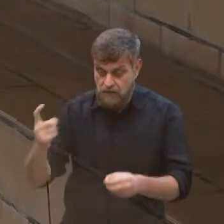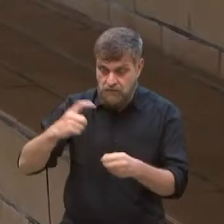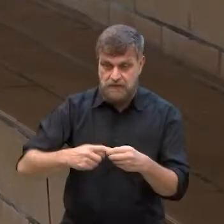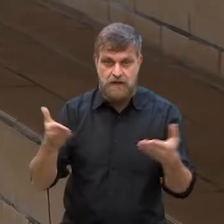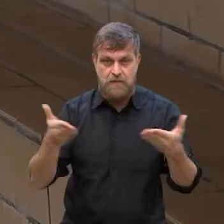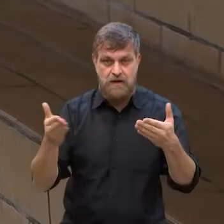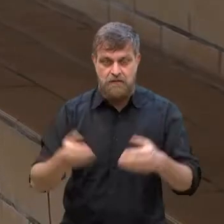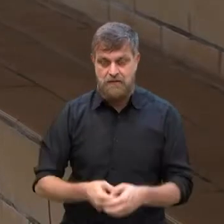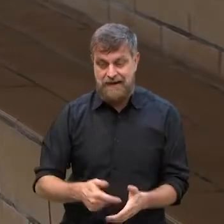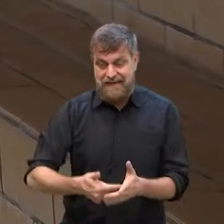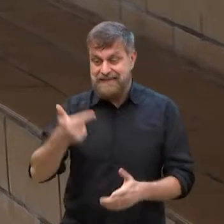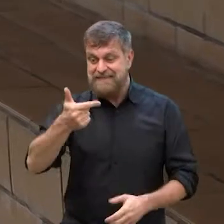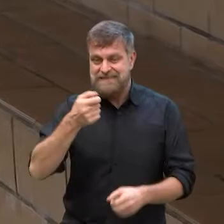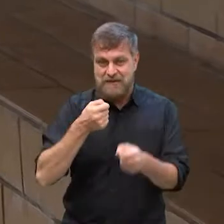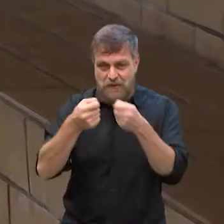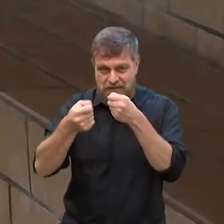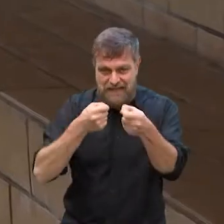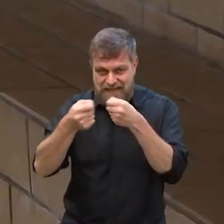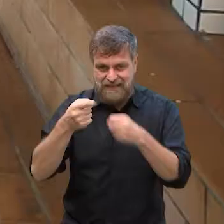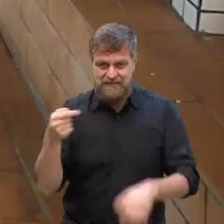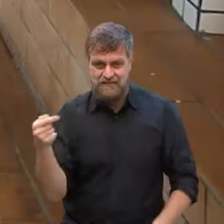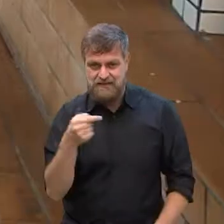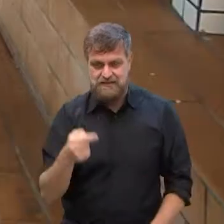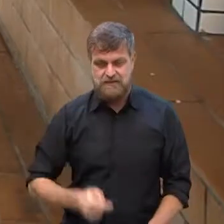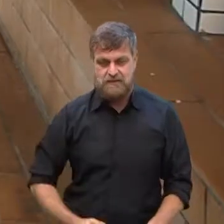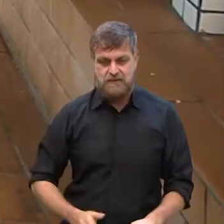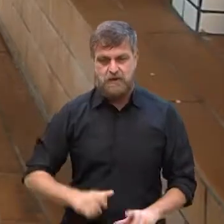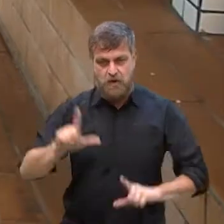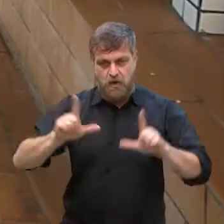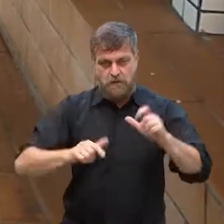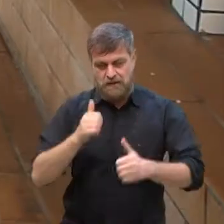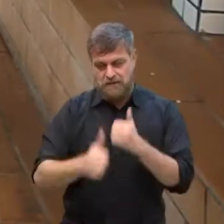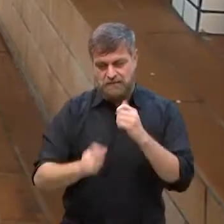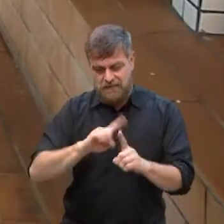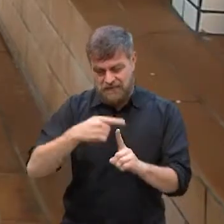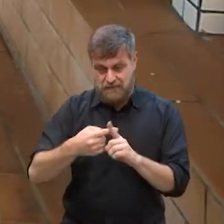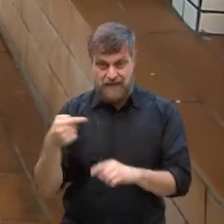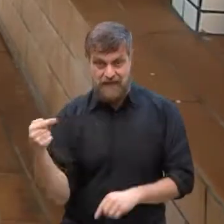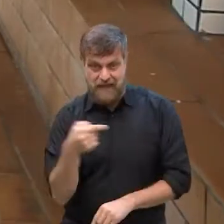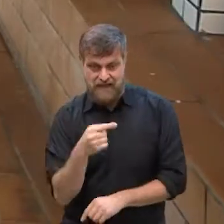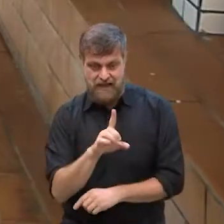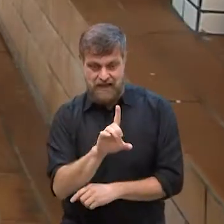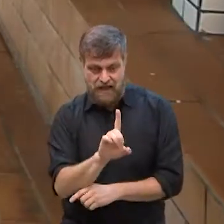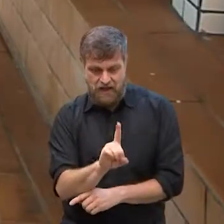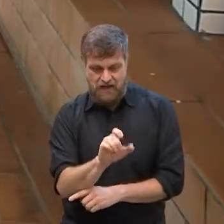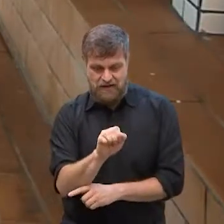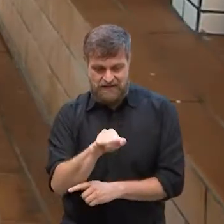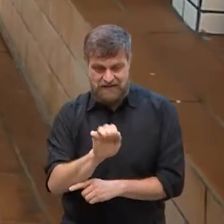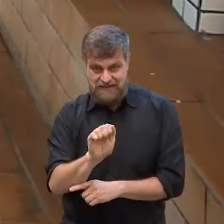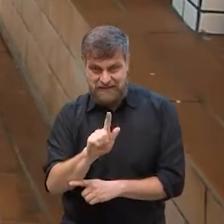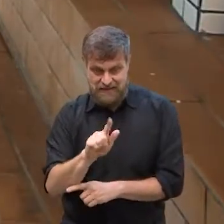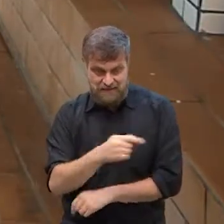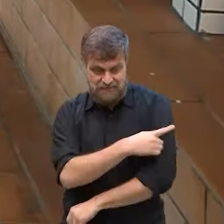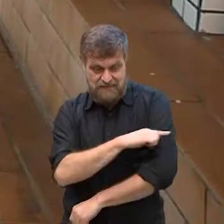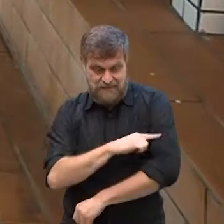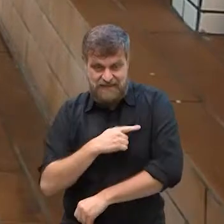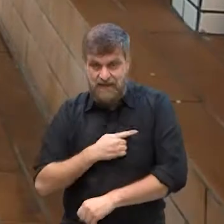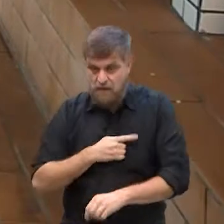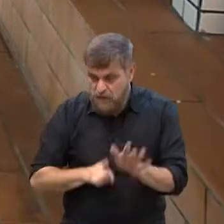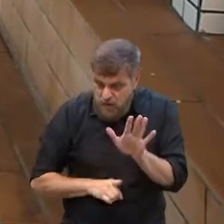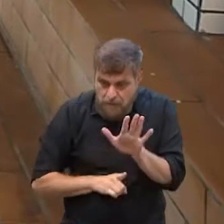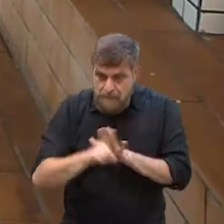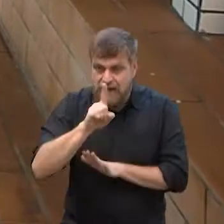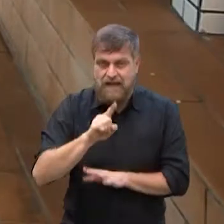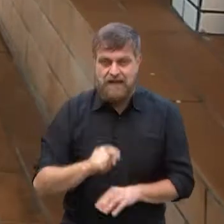Voltamos com o segundo bloco do programa Mais Esportes. Hoje eu estou entrevistando o Daniel Dias, maior atleta paralímpico brasileiro